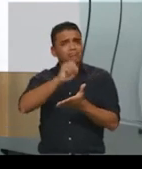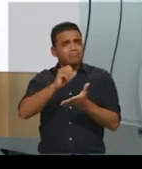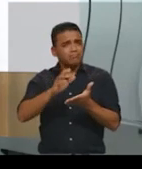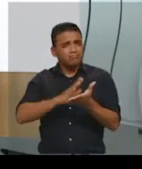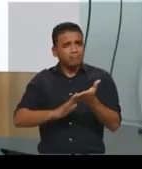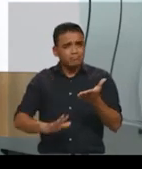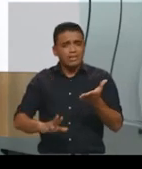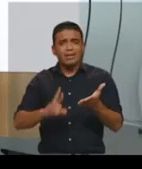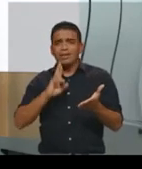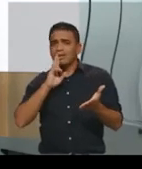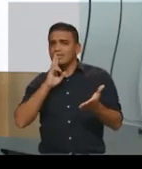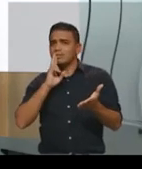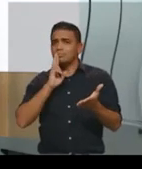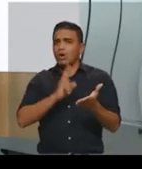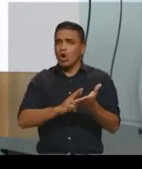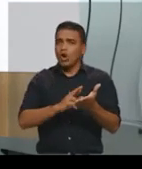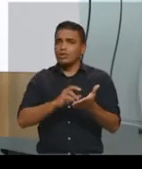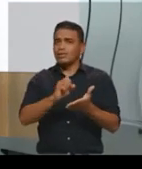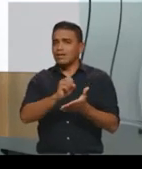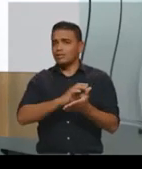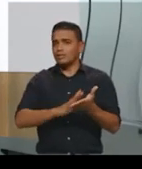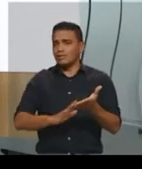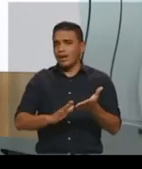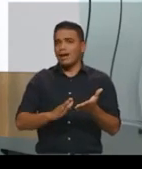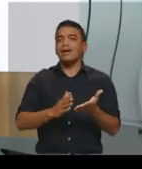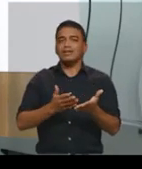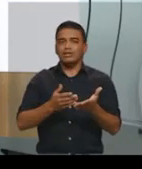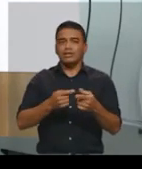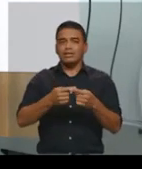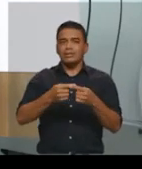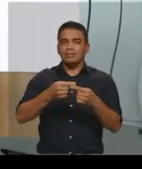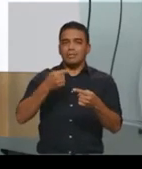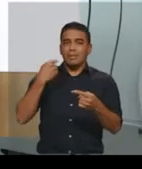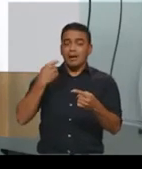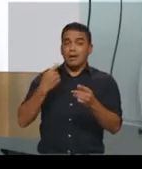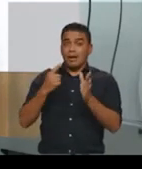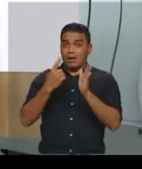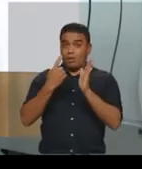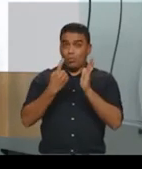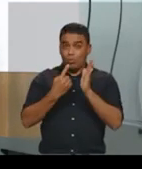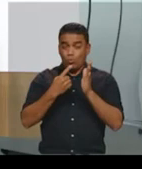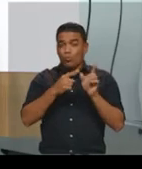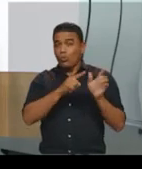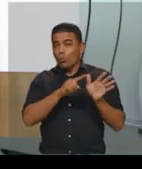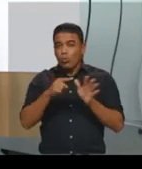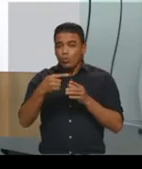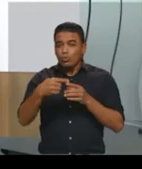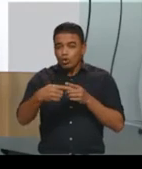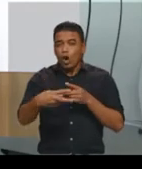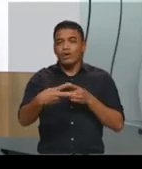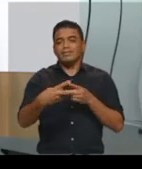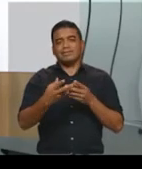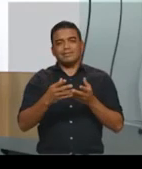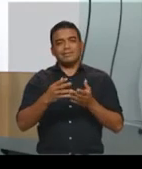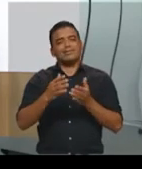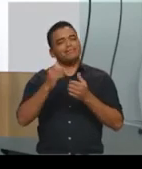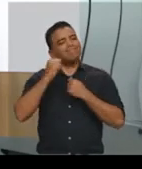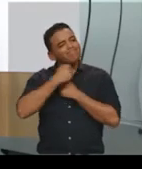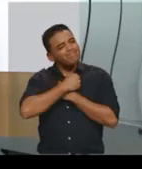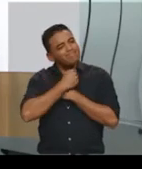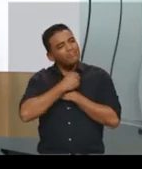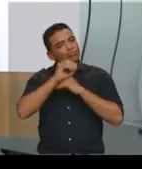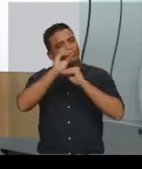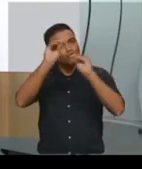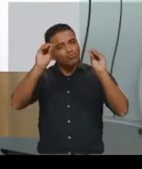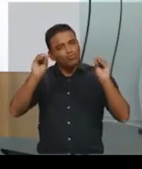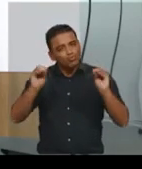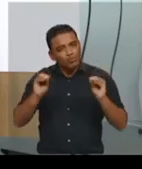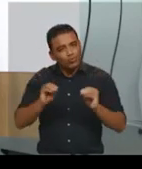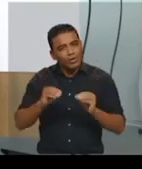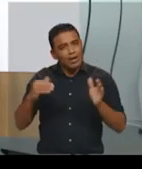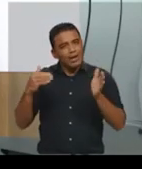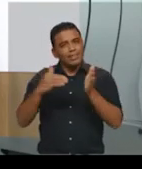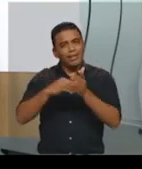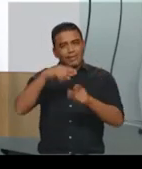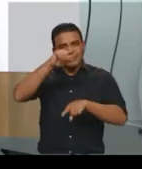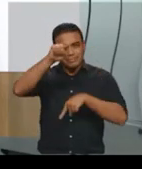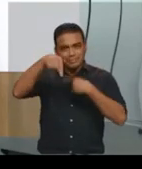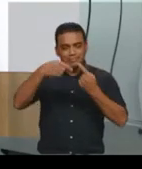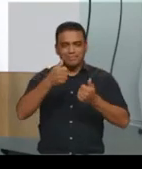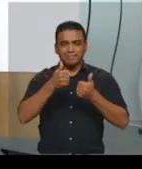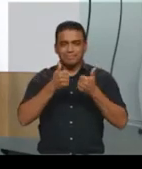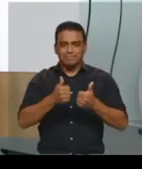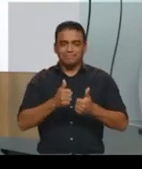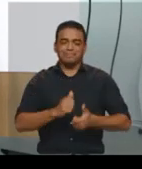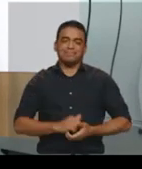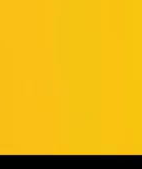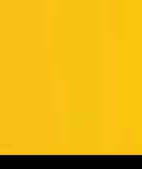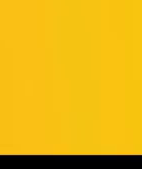vocês conseguirem realizar as atividades da semana 1 e 2 do PET. No mais, um grande abraço virtual a todos vocês e até mais!